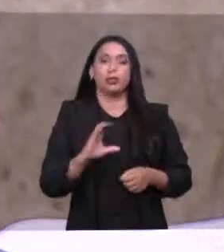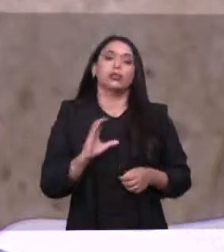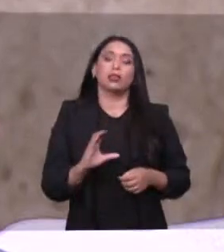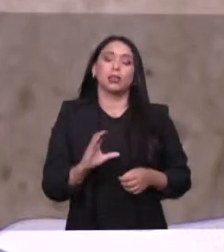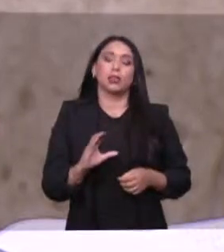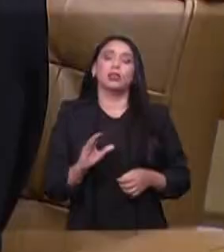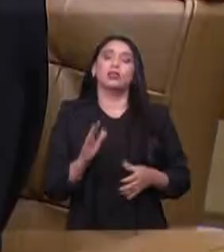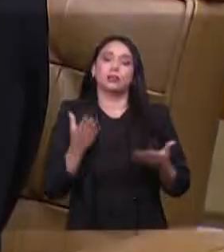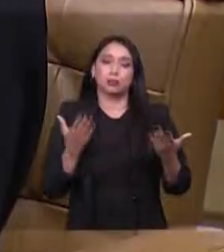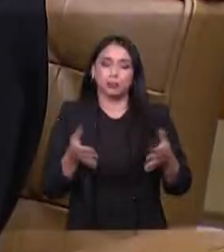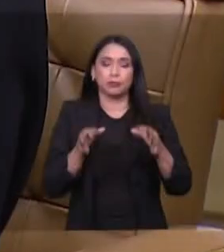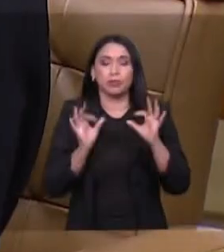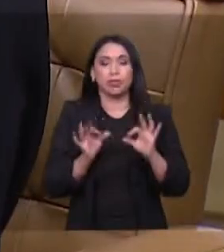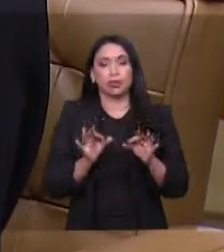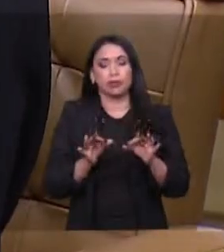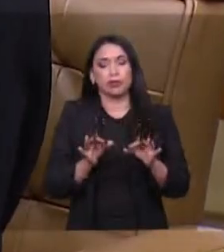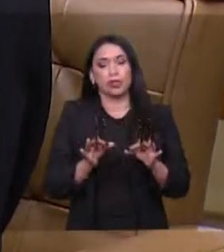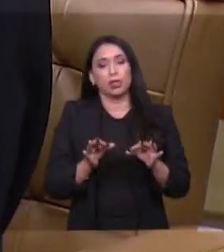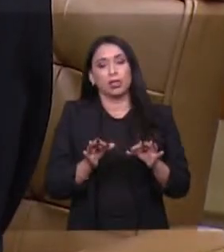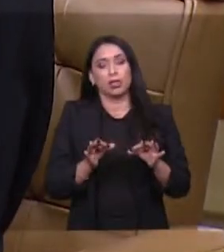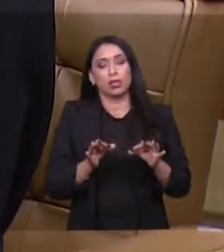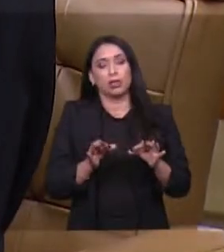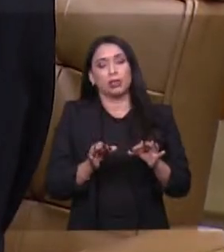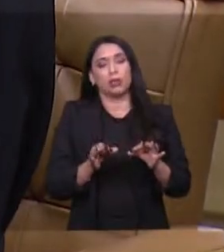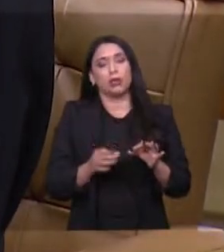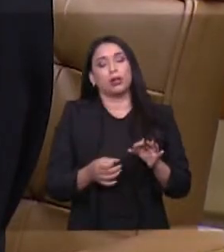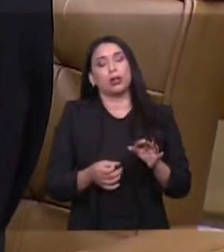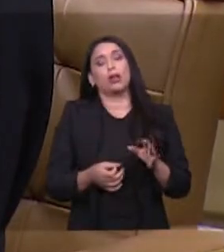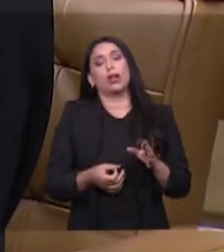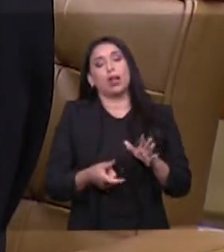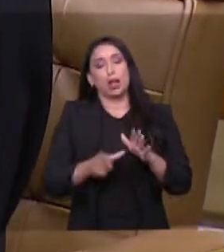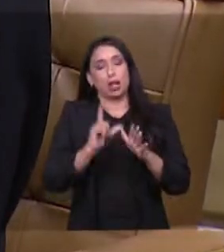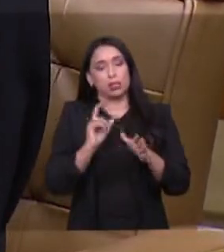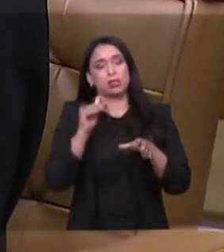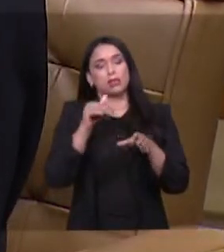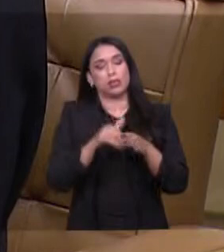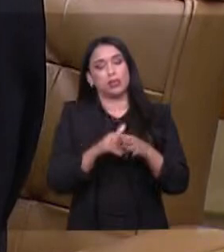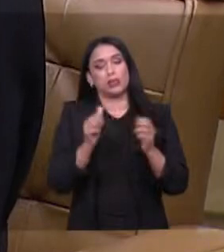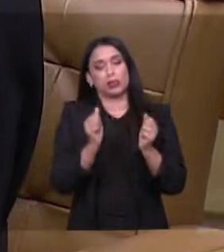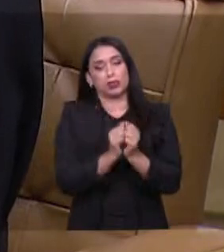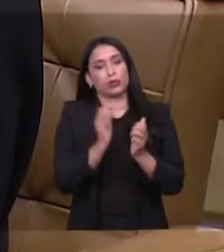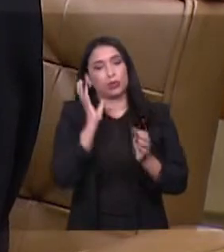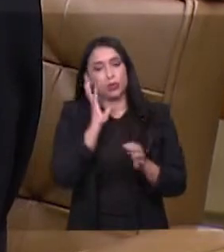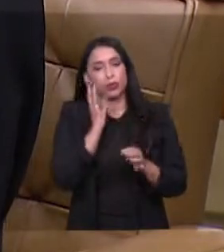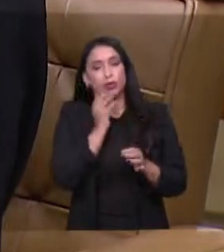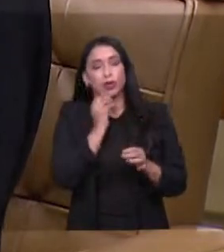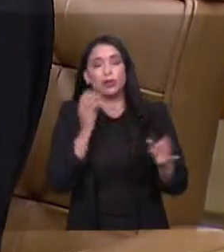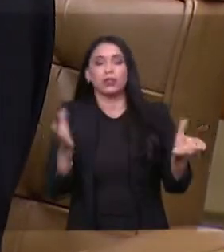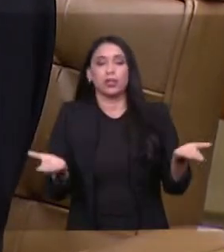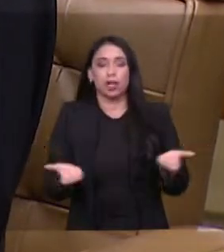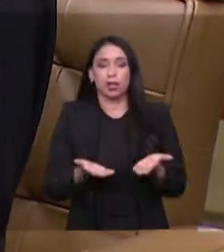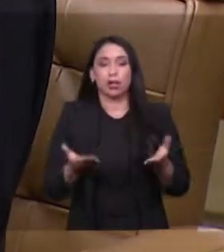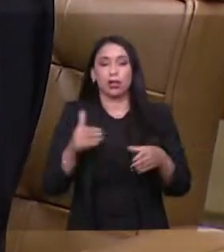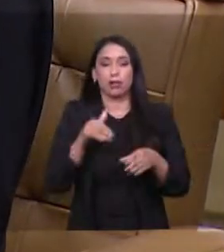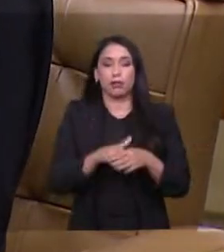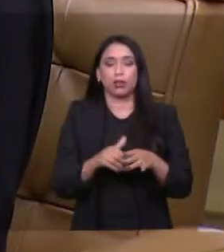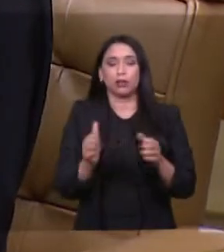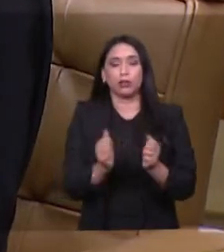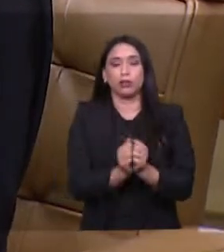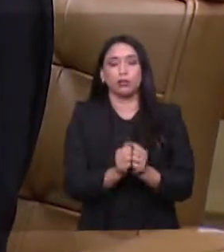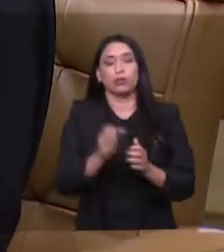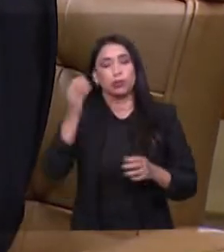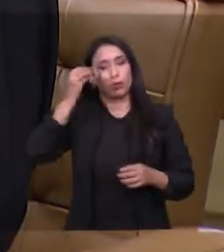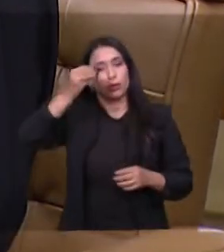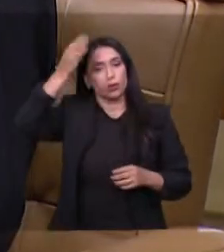eu estou acompanhava originariamente o eminente ministro Dias Toffoli e agora estou acompanhando também o